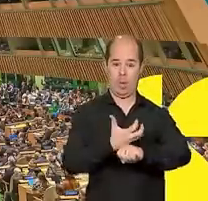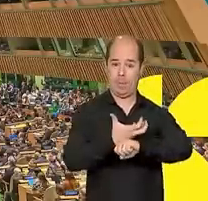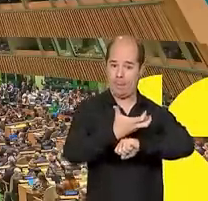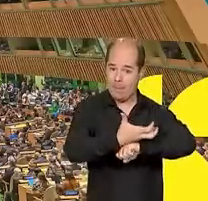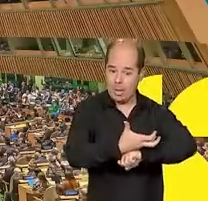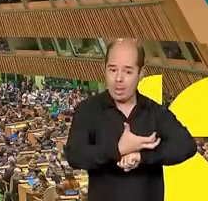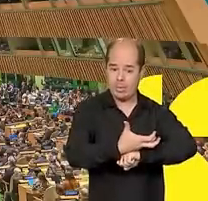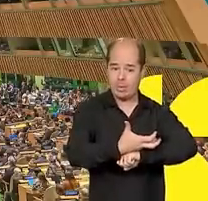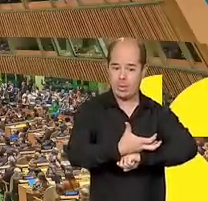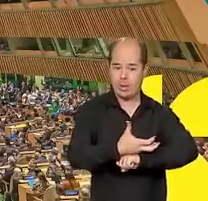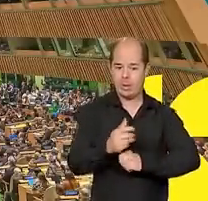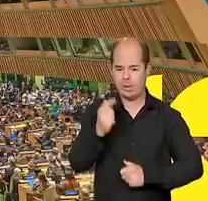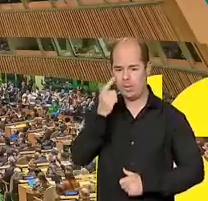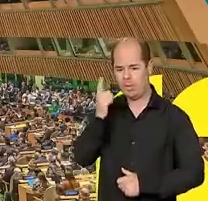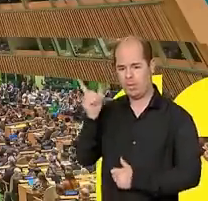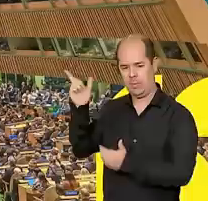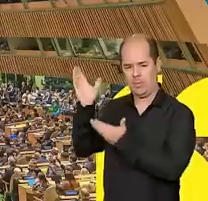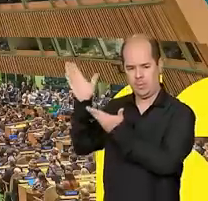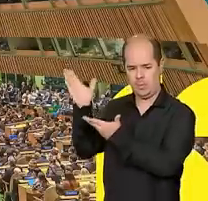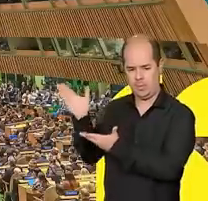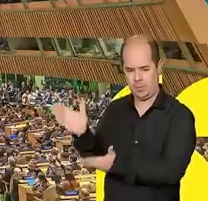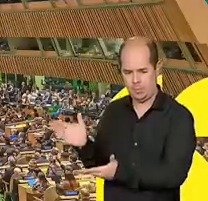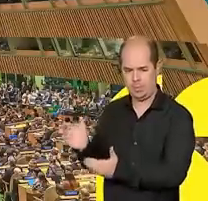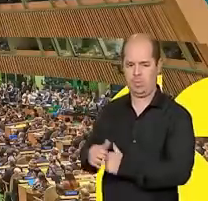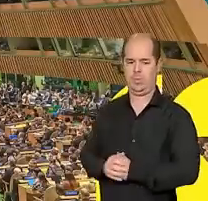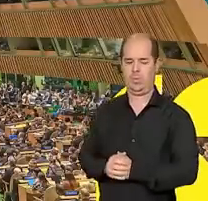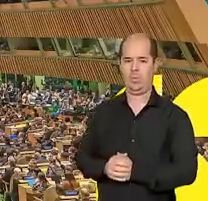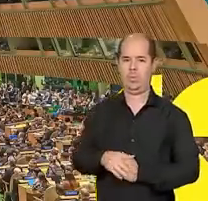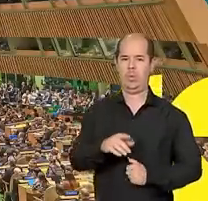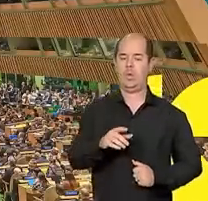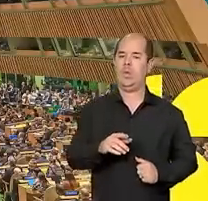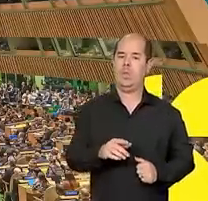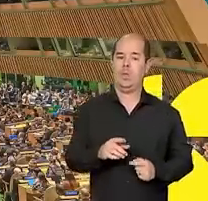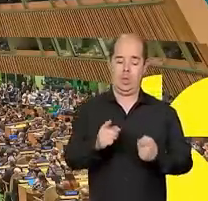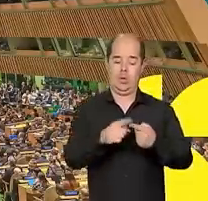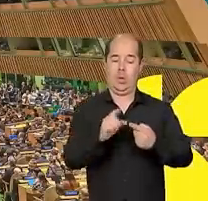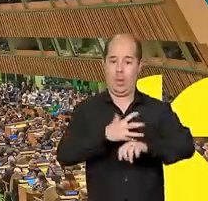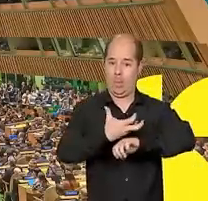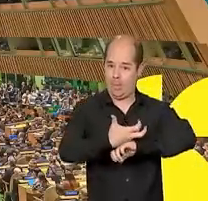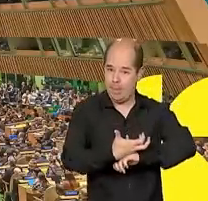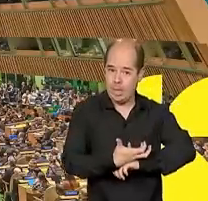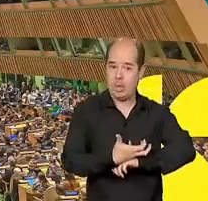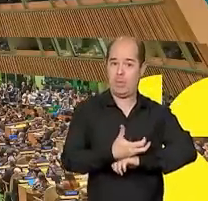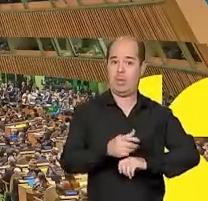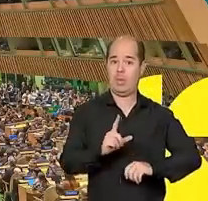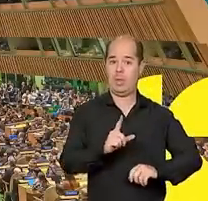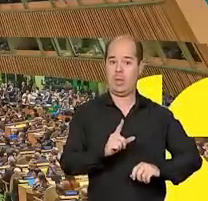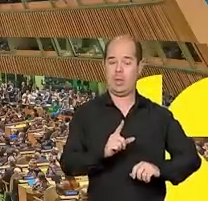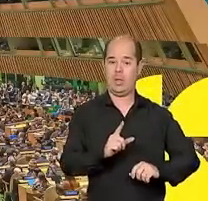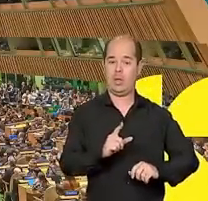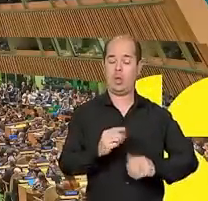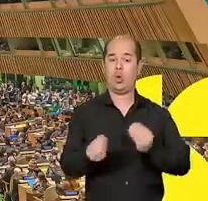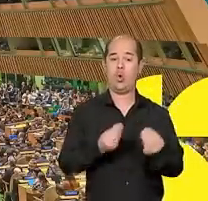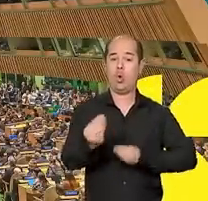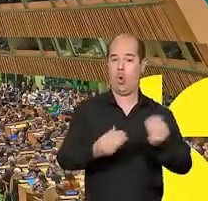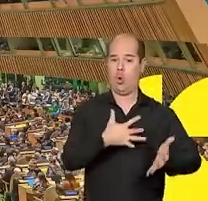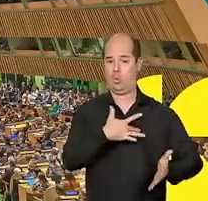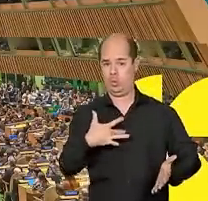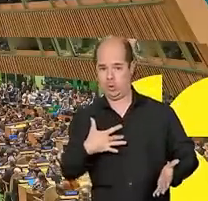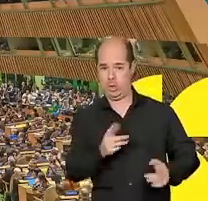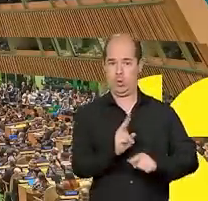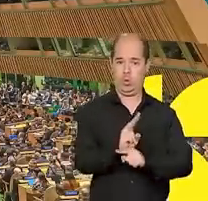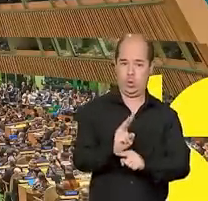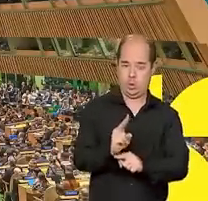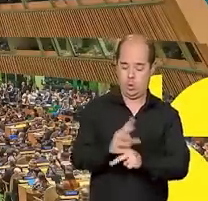pandemias, sobre eliminação da tuberculose, que é um dos nossos focos na nossa política